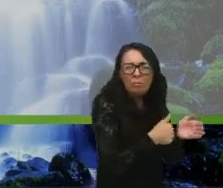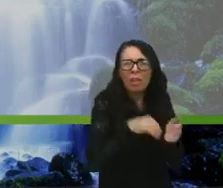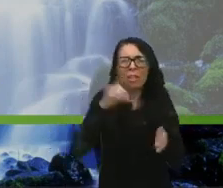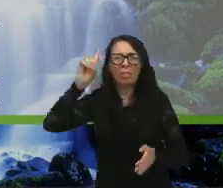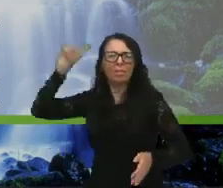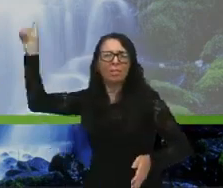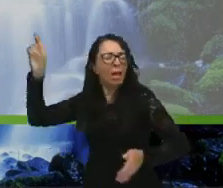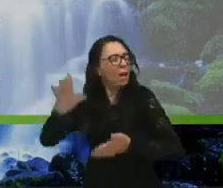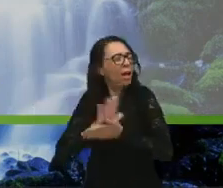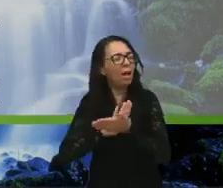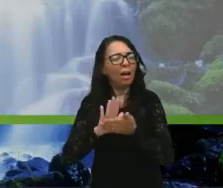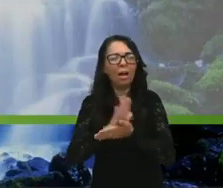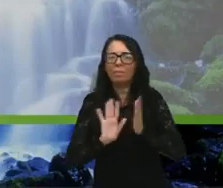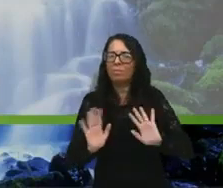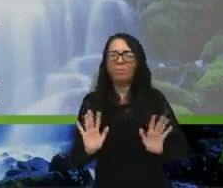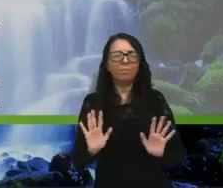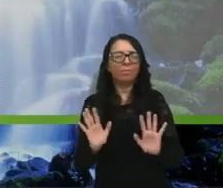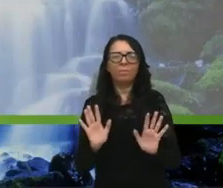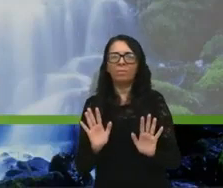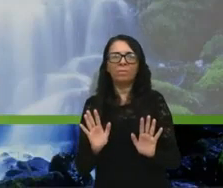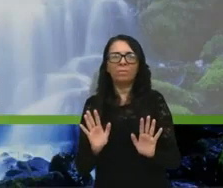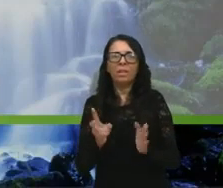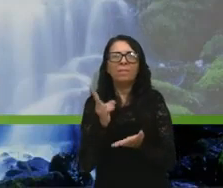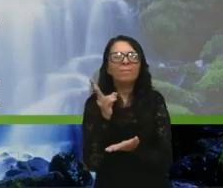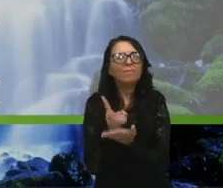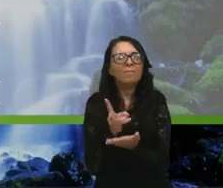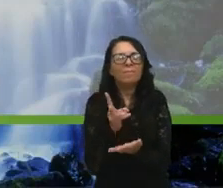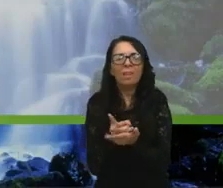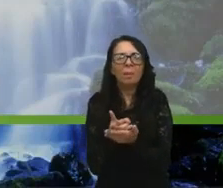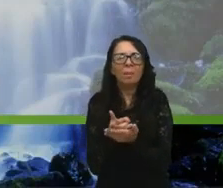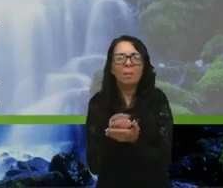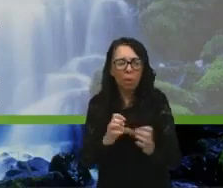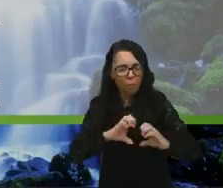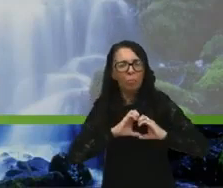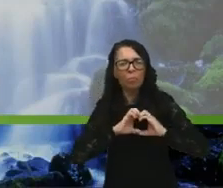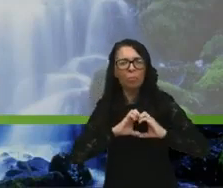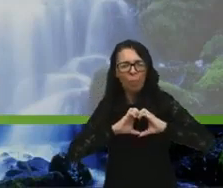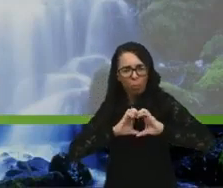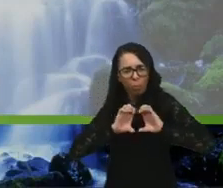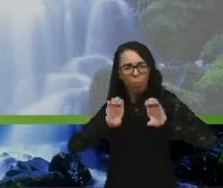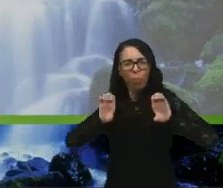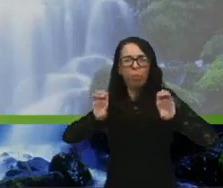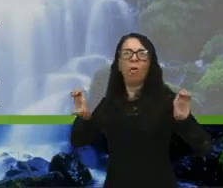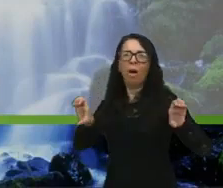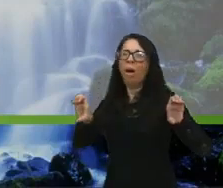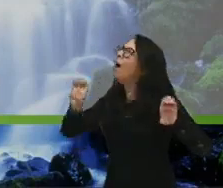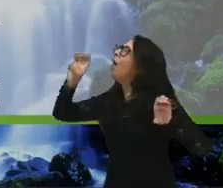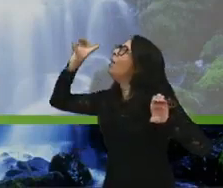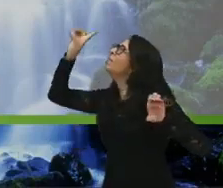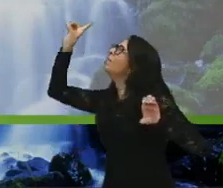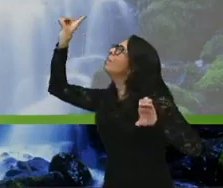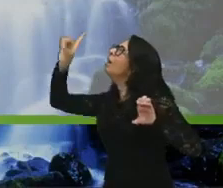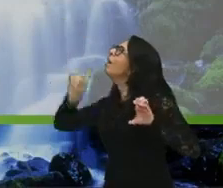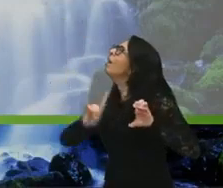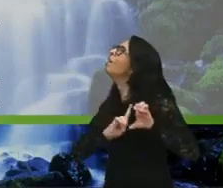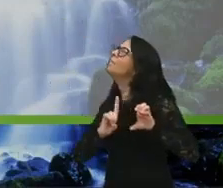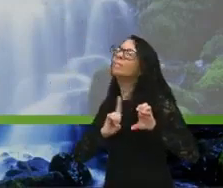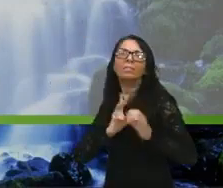respeito. Entrega tudo. Relacione com Deus. Pratique a vida